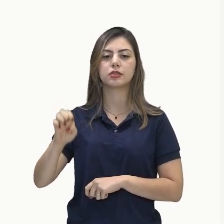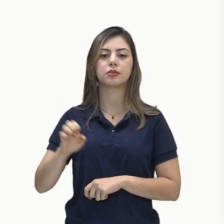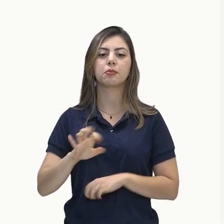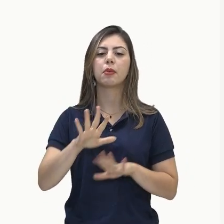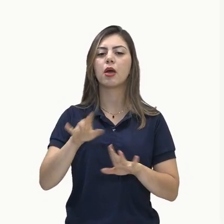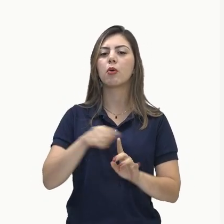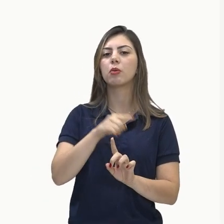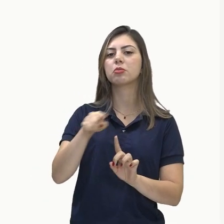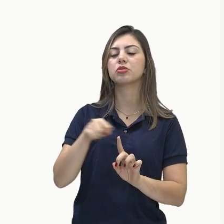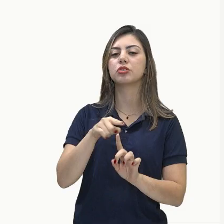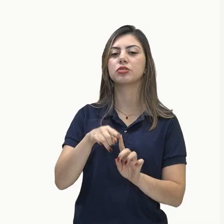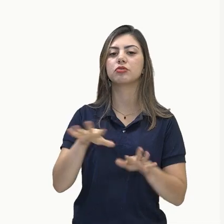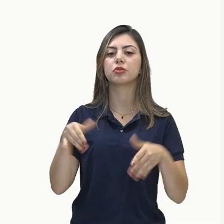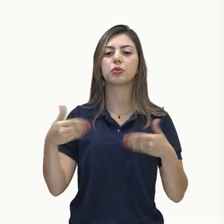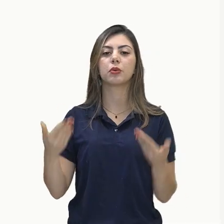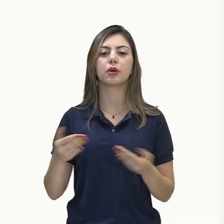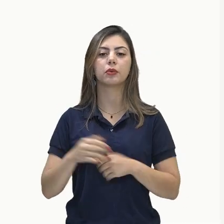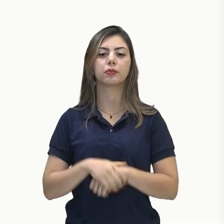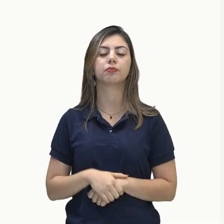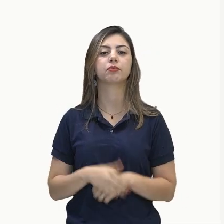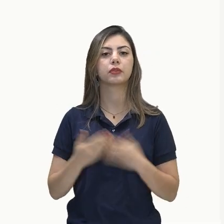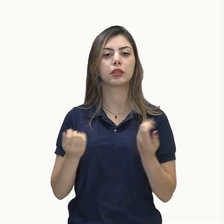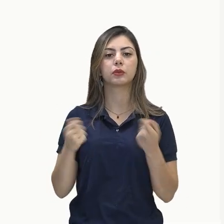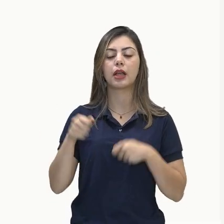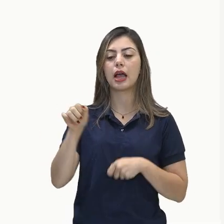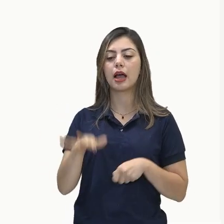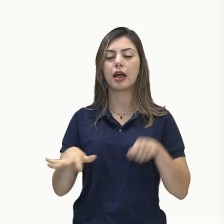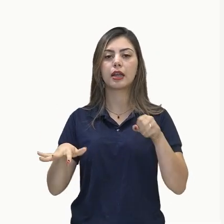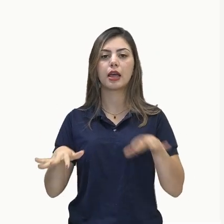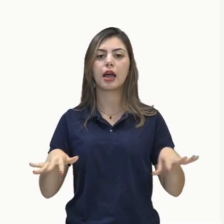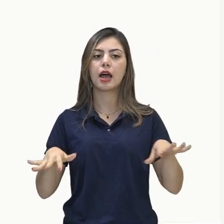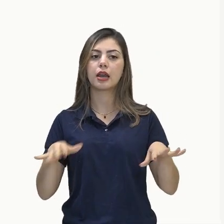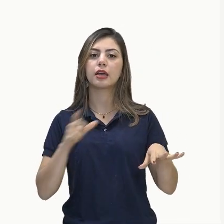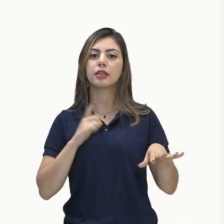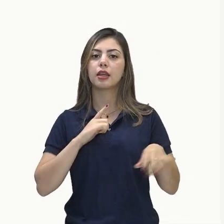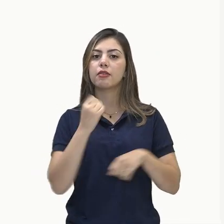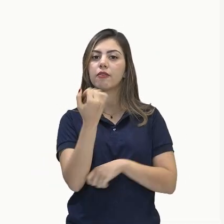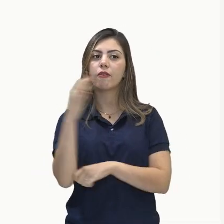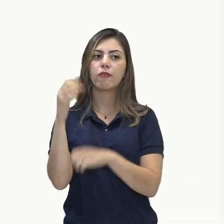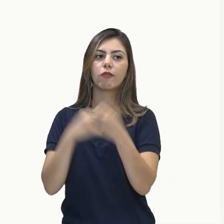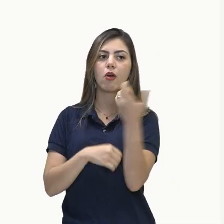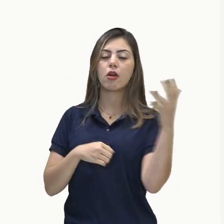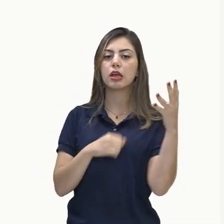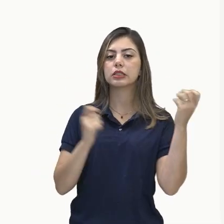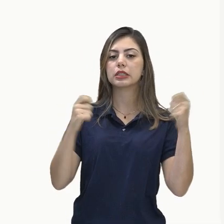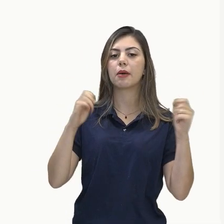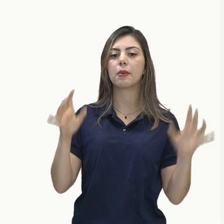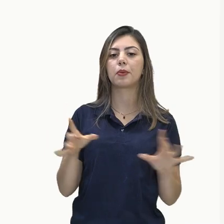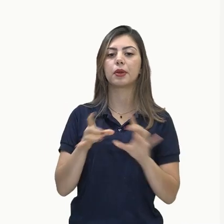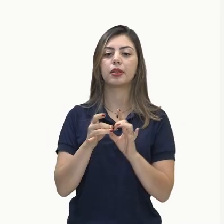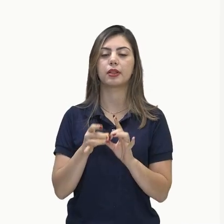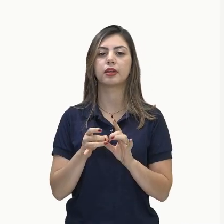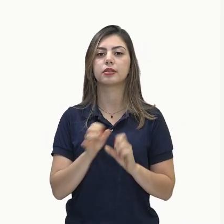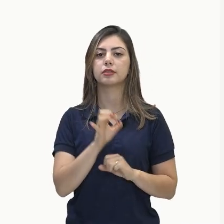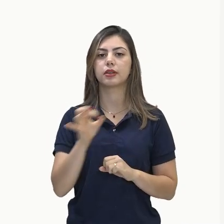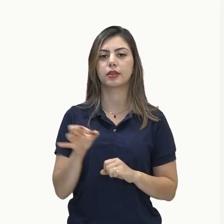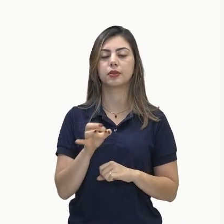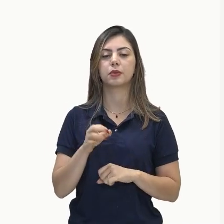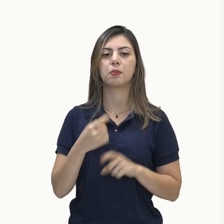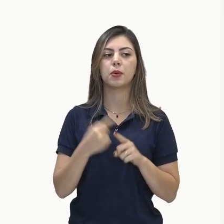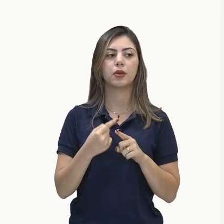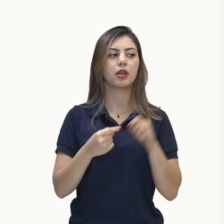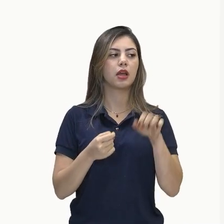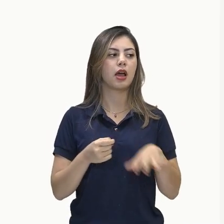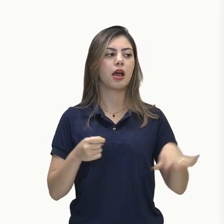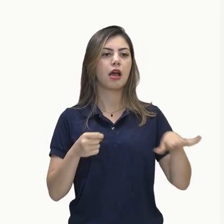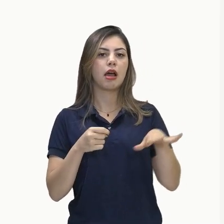ter conectar os fragmentos florestais, isso porque as áreas não vão ficar isoladas e aí